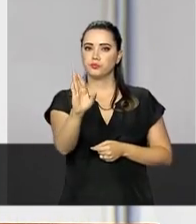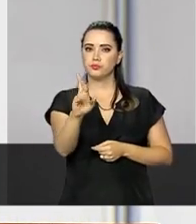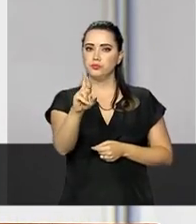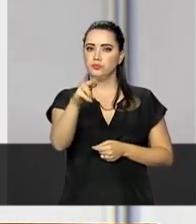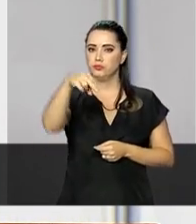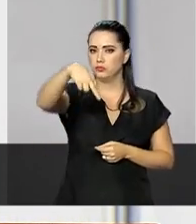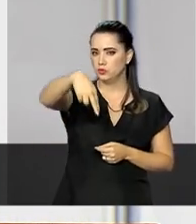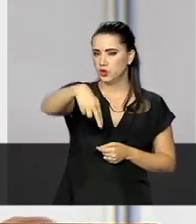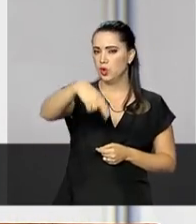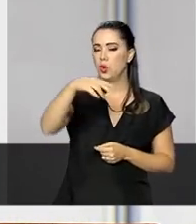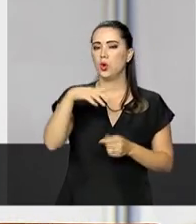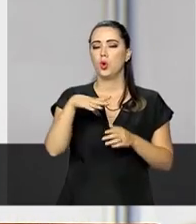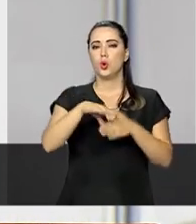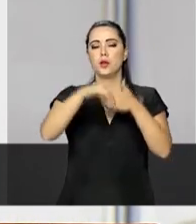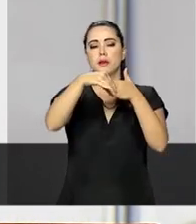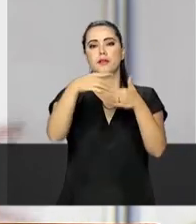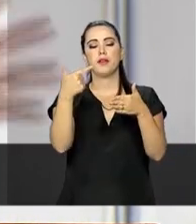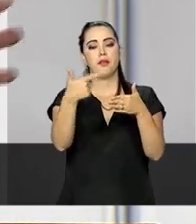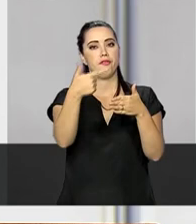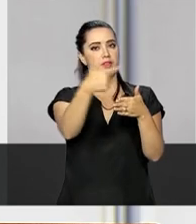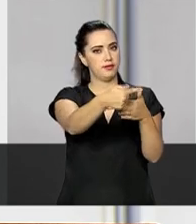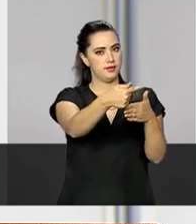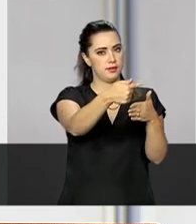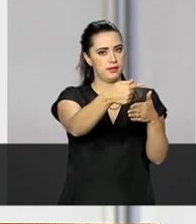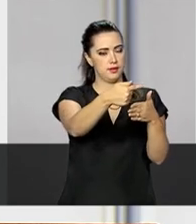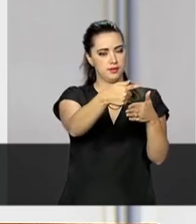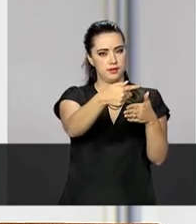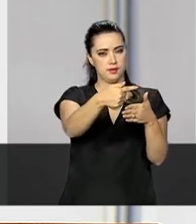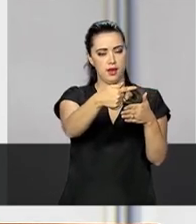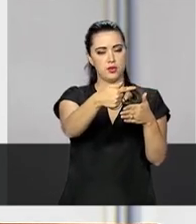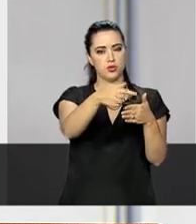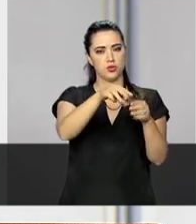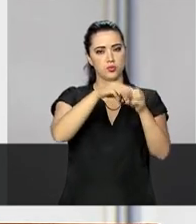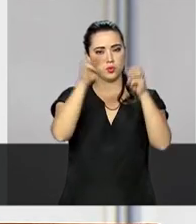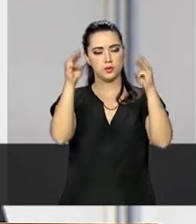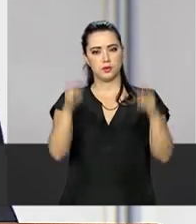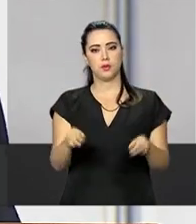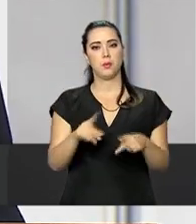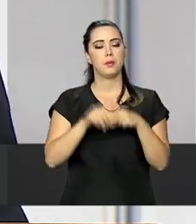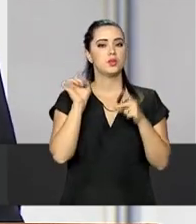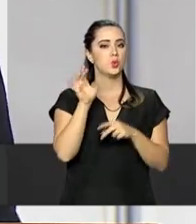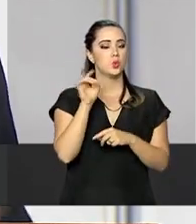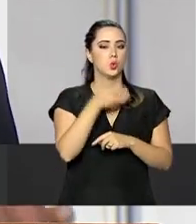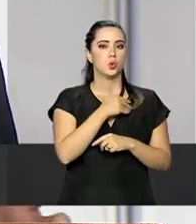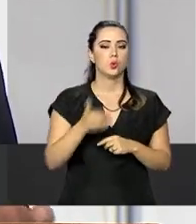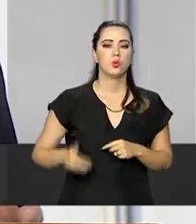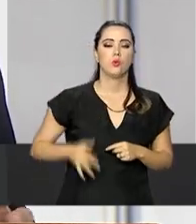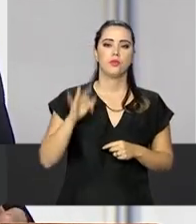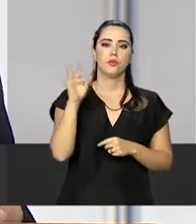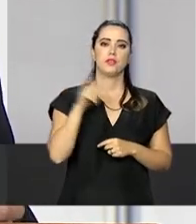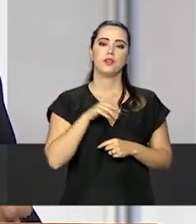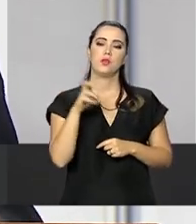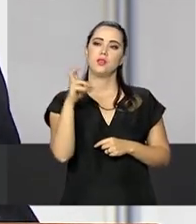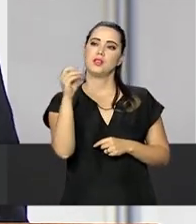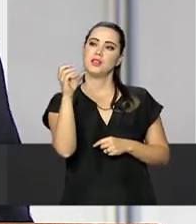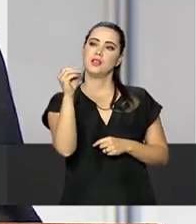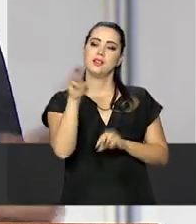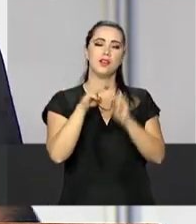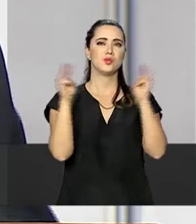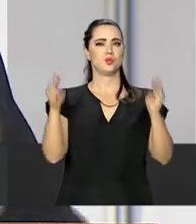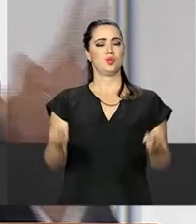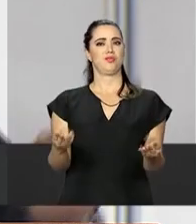verdade que coordena 27 museus mas o sérgio me dizia que só na área federal tem cerca de 500 museus e se